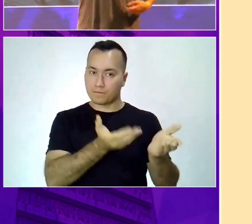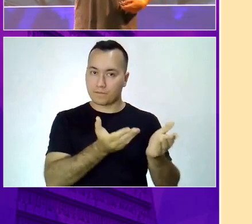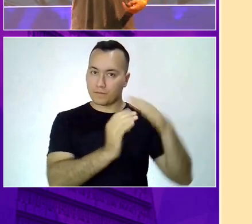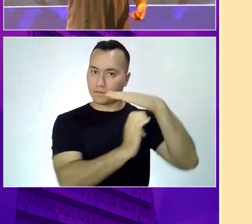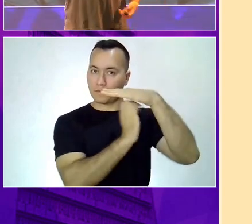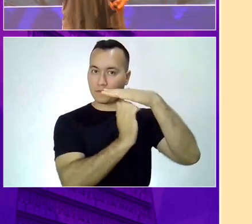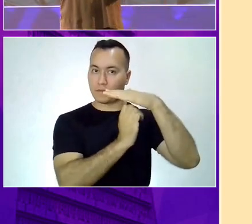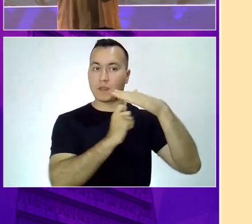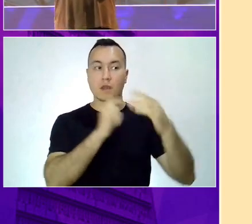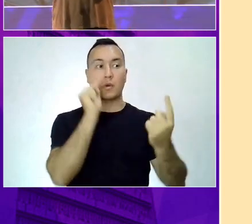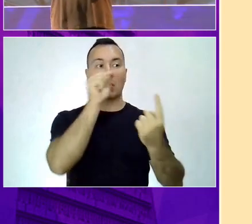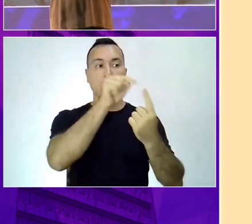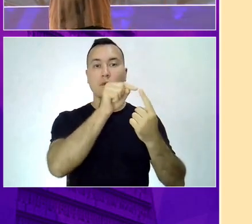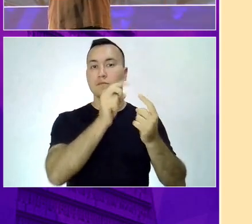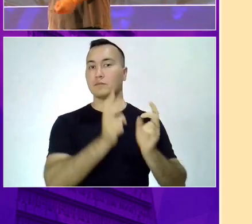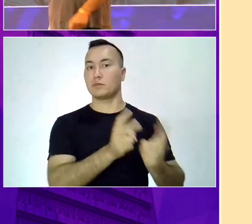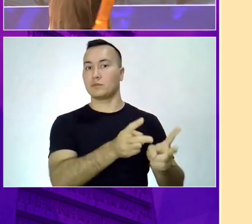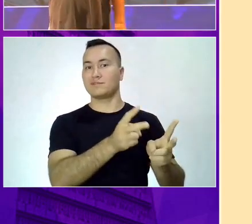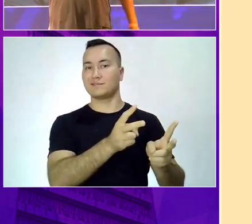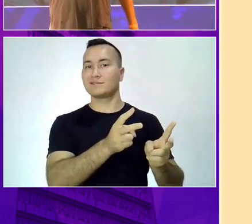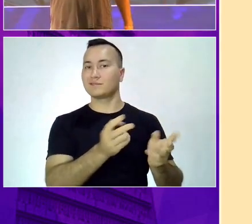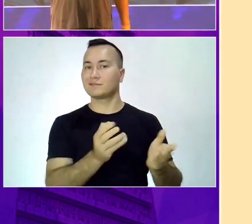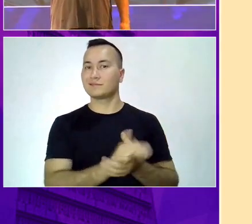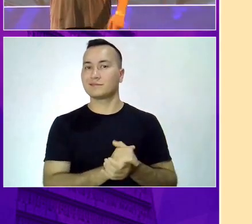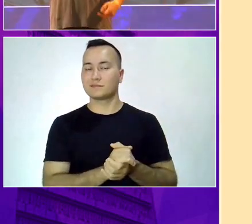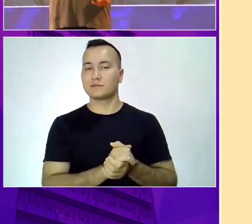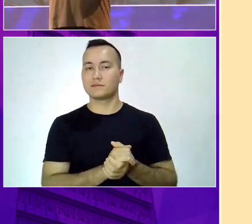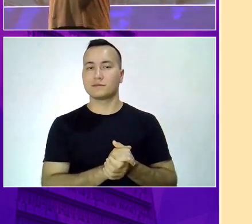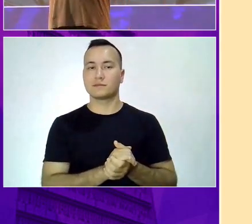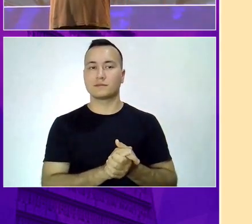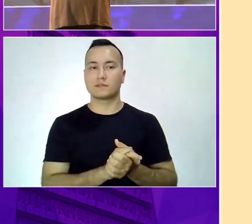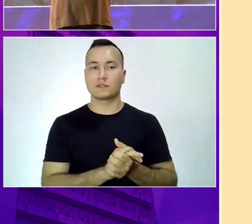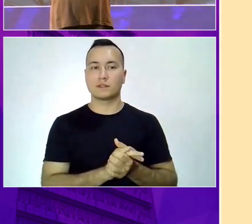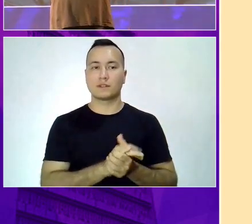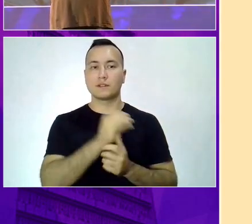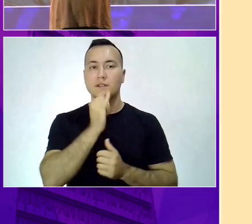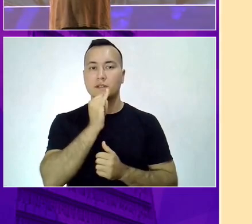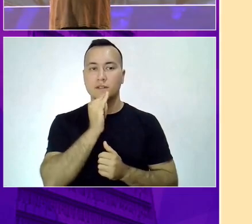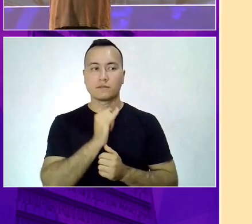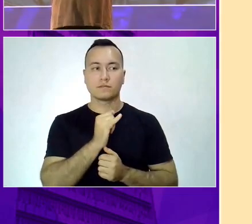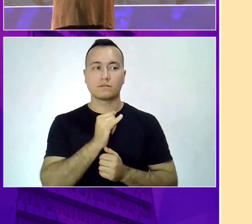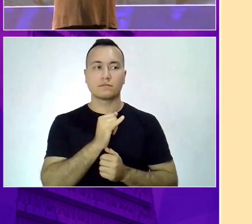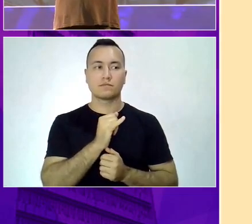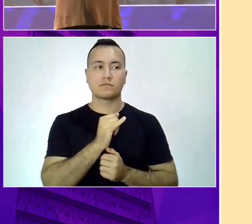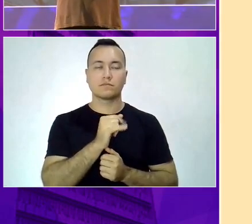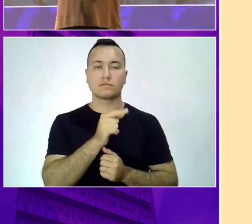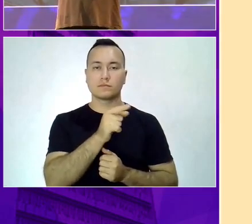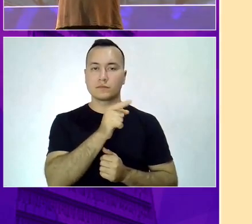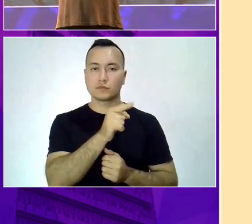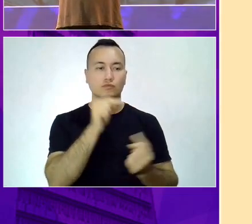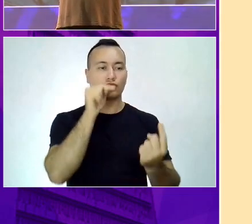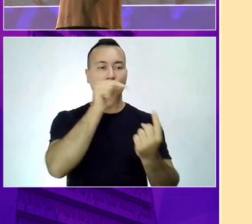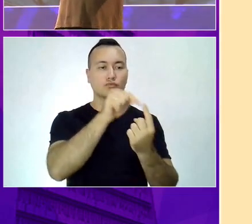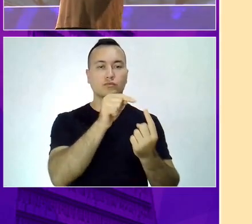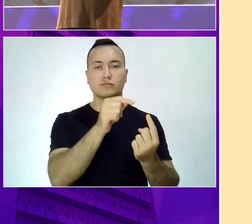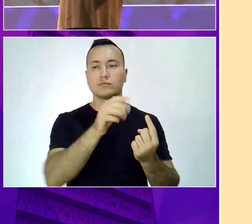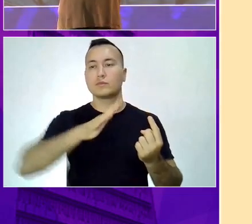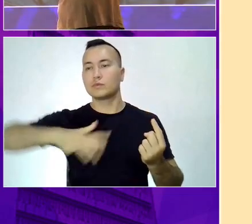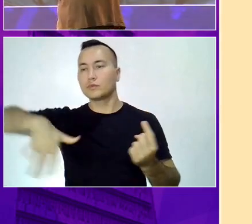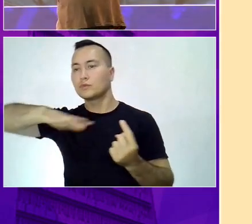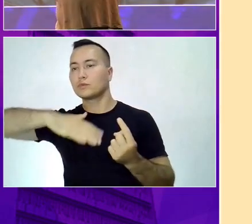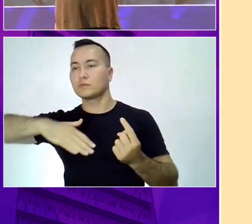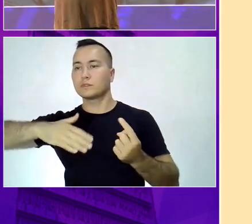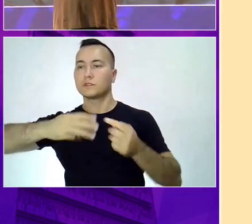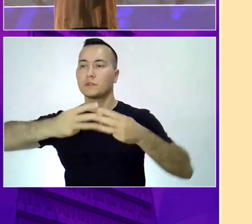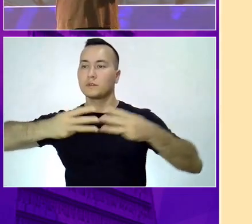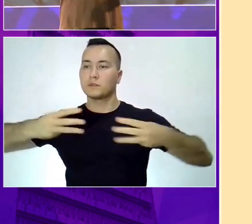mim, isso é o tipo de organização que vem. Será que conecta isso com DAOs, que conecta com empresas, que as empresas viram ecossistemas,